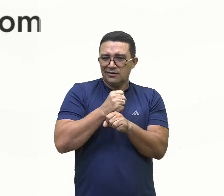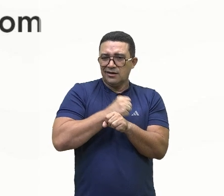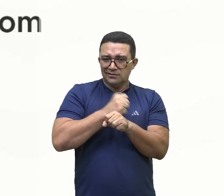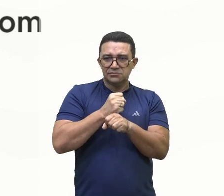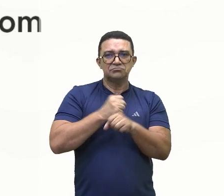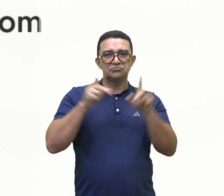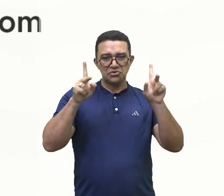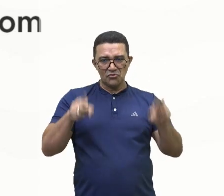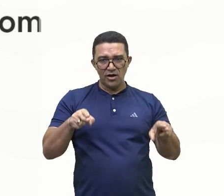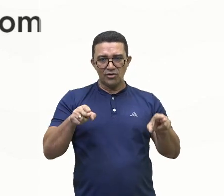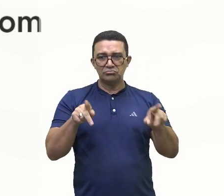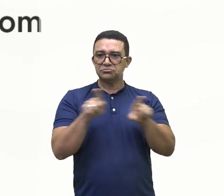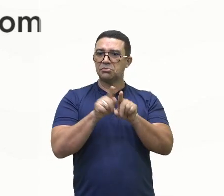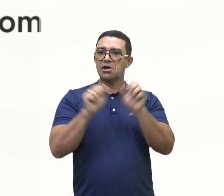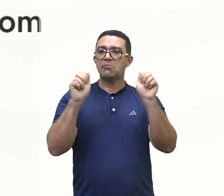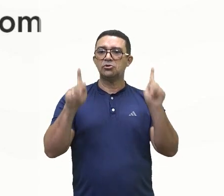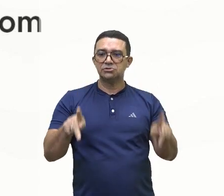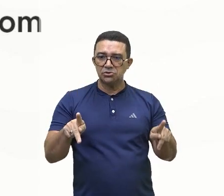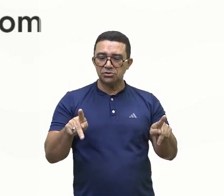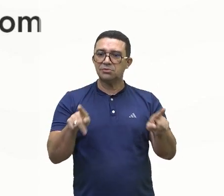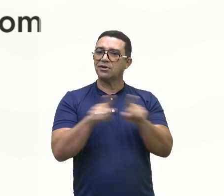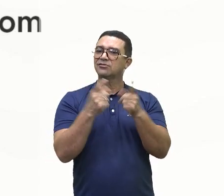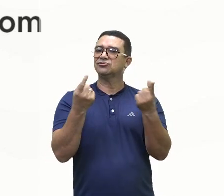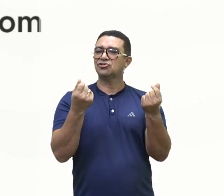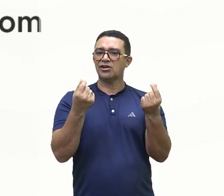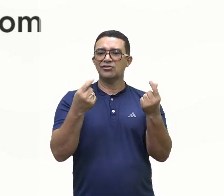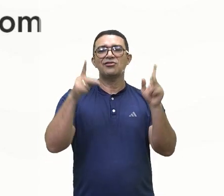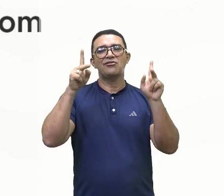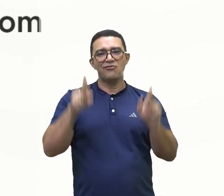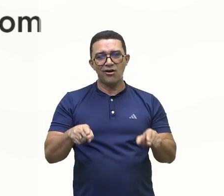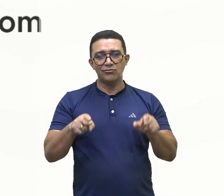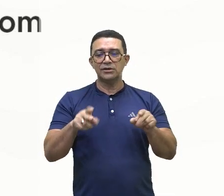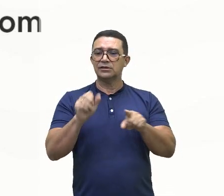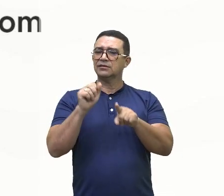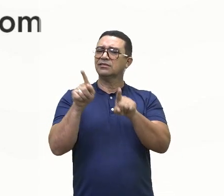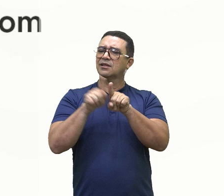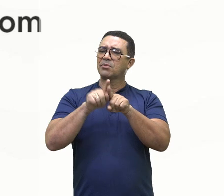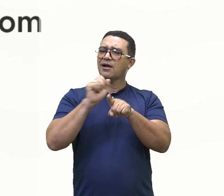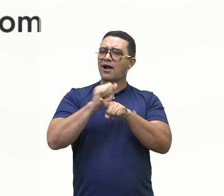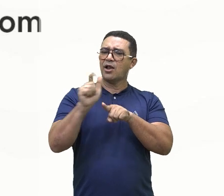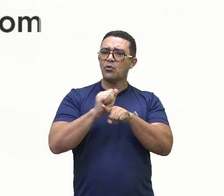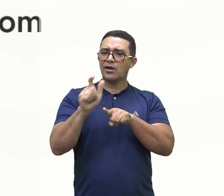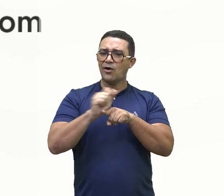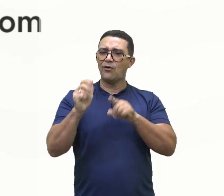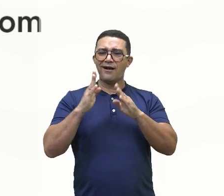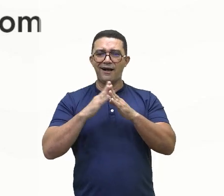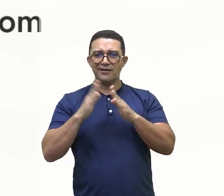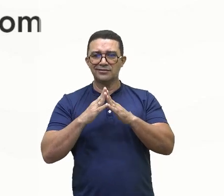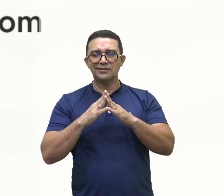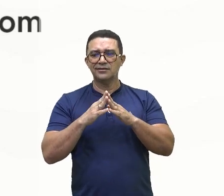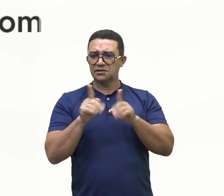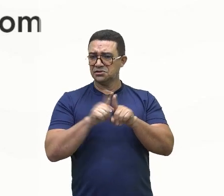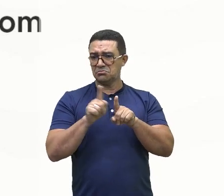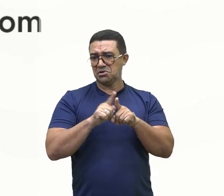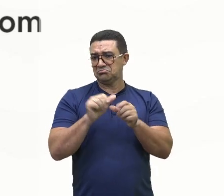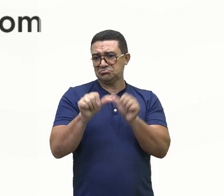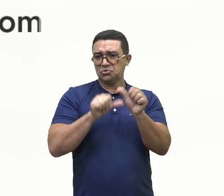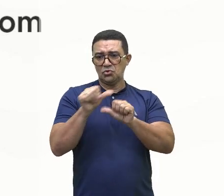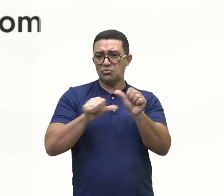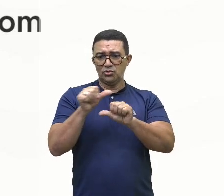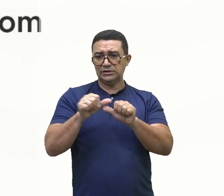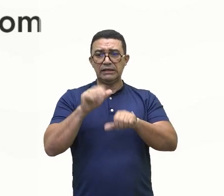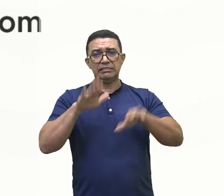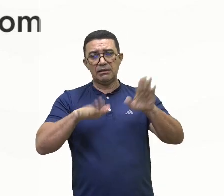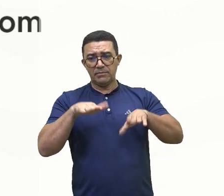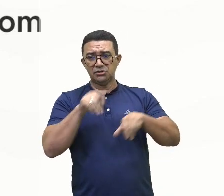Da aposentadoria também, e de rendimentos de aluguel, dependendo lá do quanto você cobra no seu